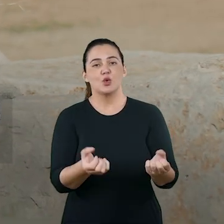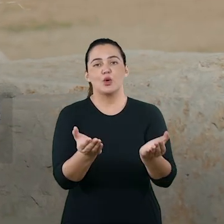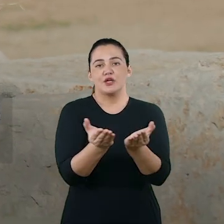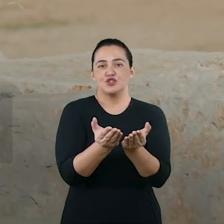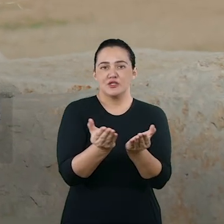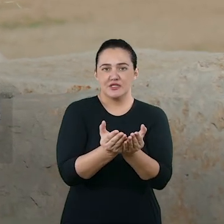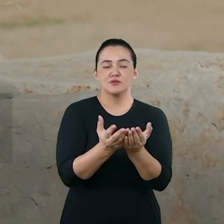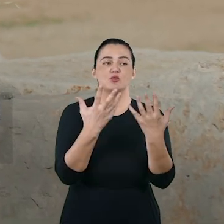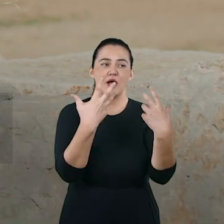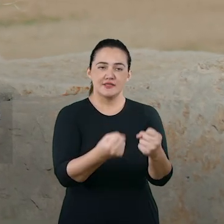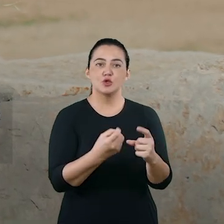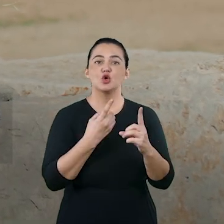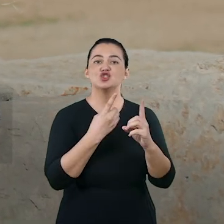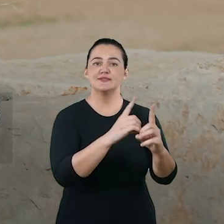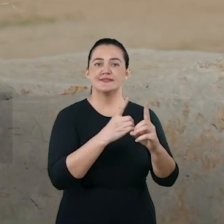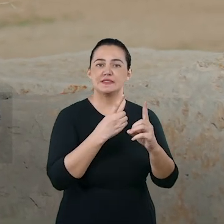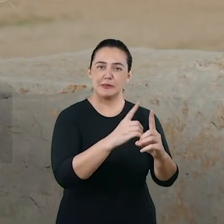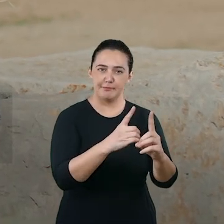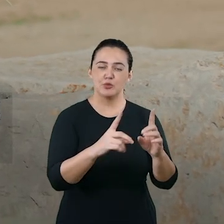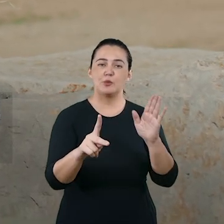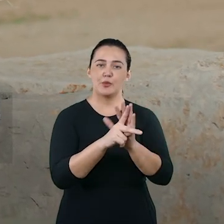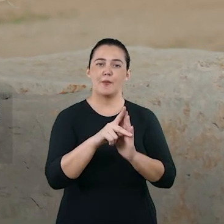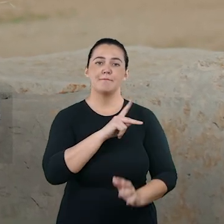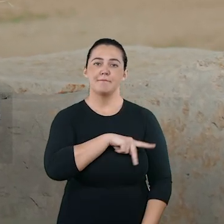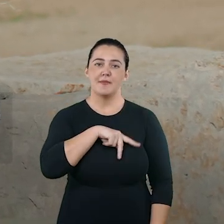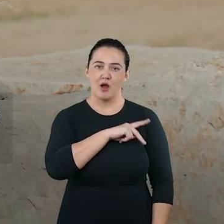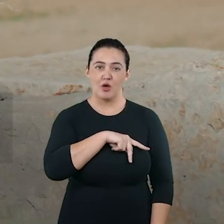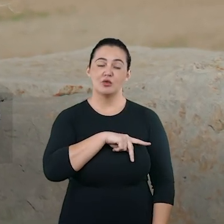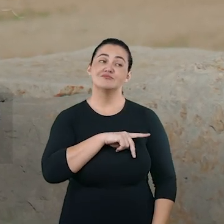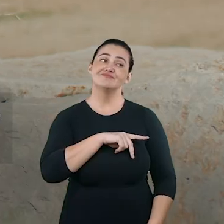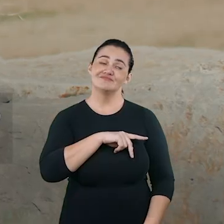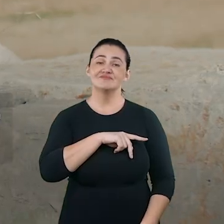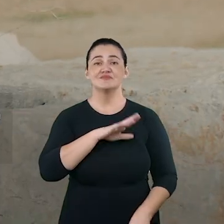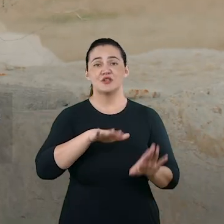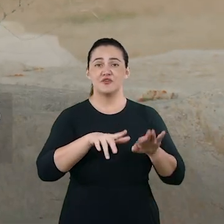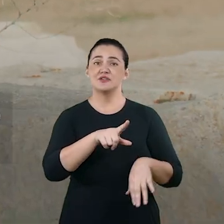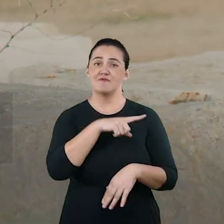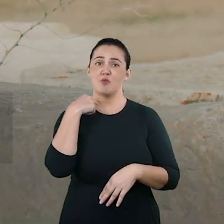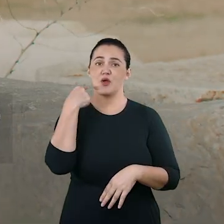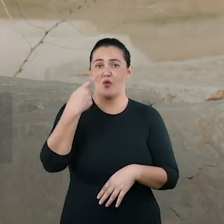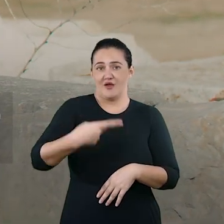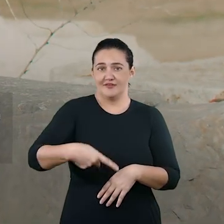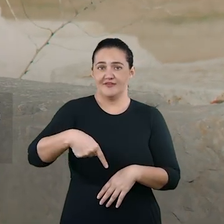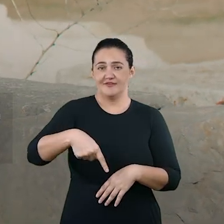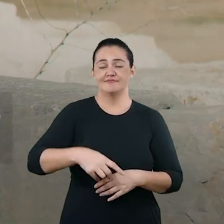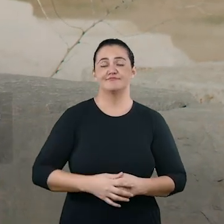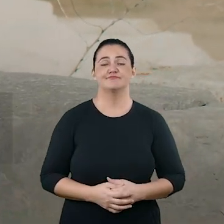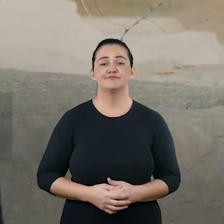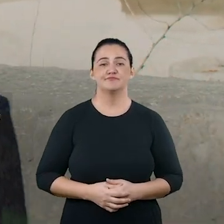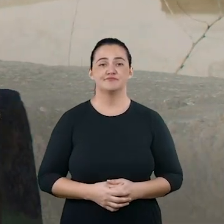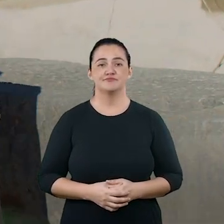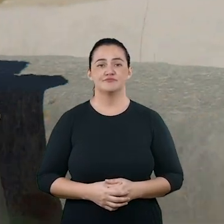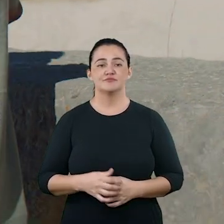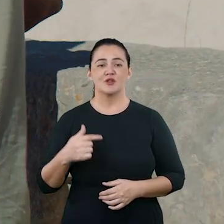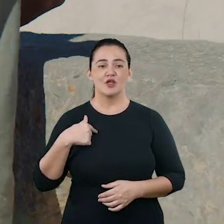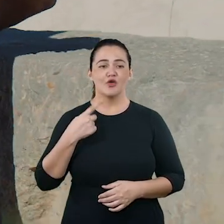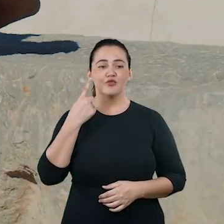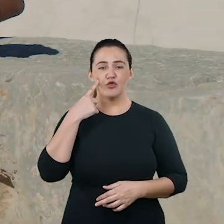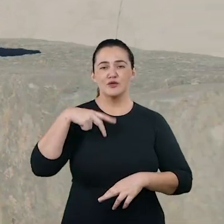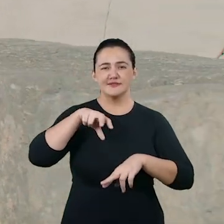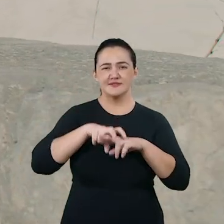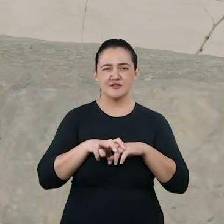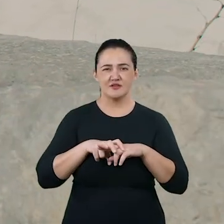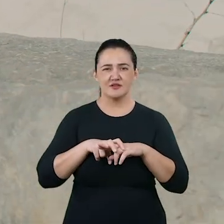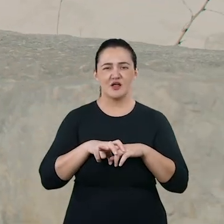foi discípula do apóstolo Paulo e provavelmente ela foi martirizada aqui nesse lugar. Eu vou procurar um ponto para me assentar